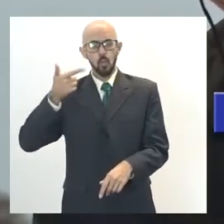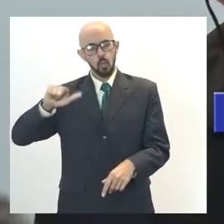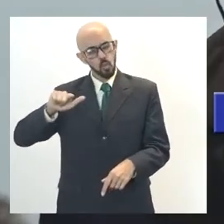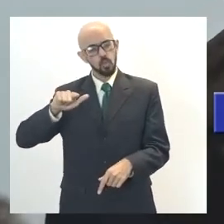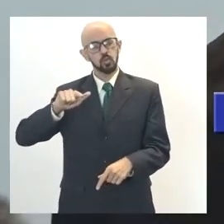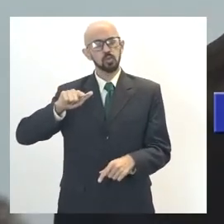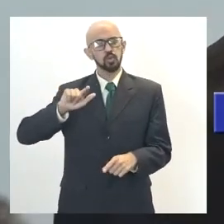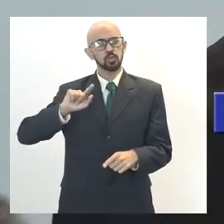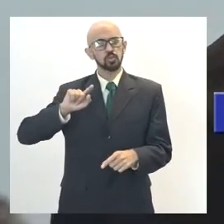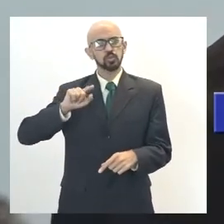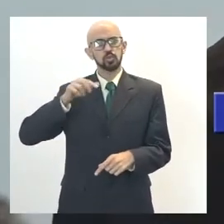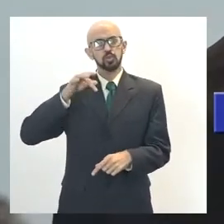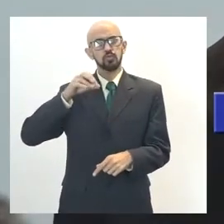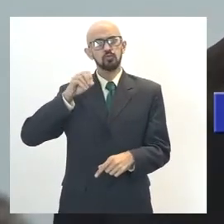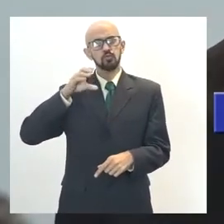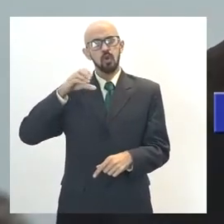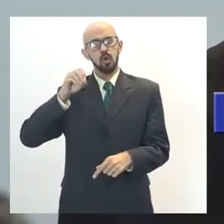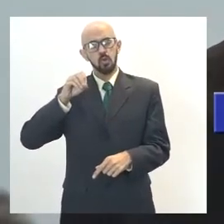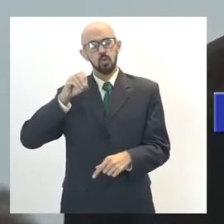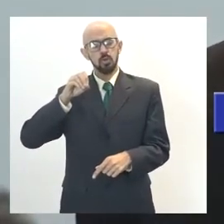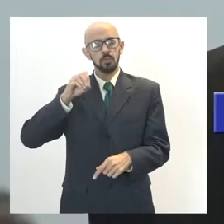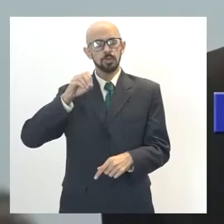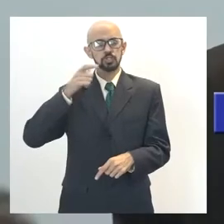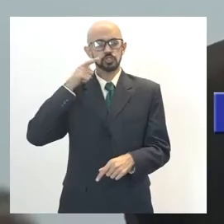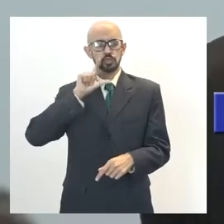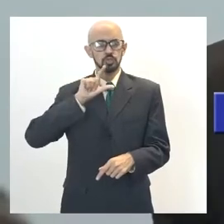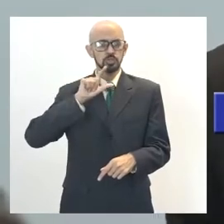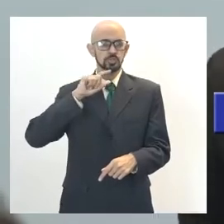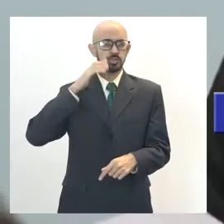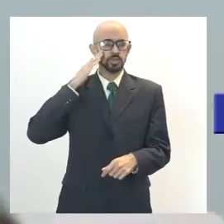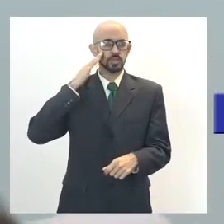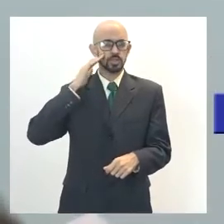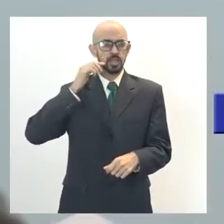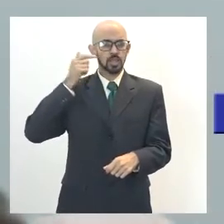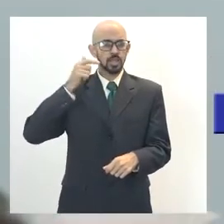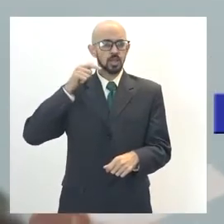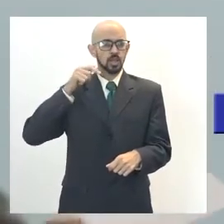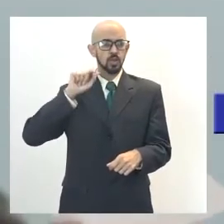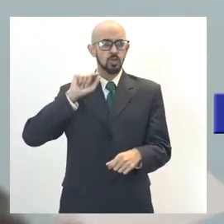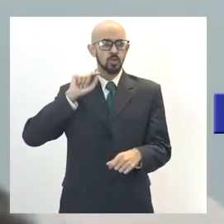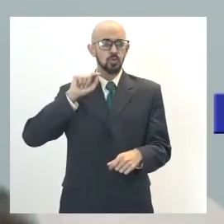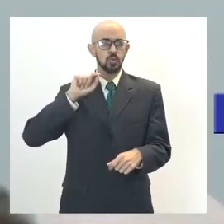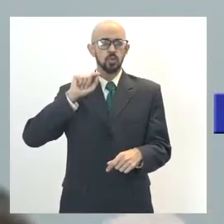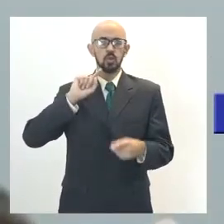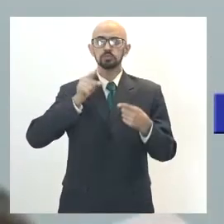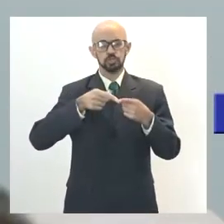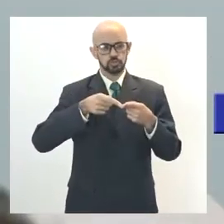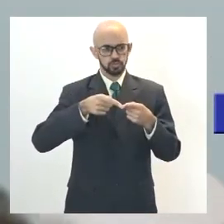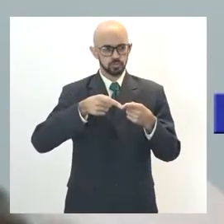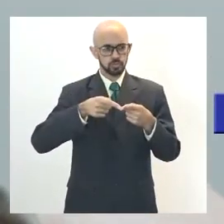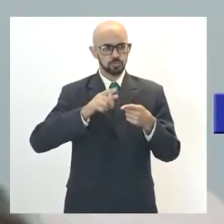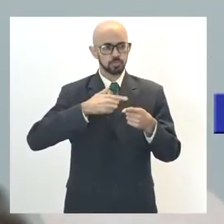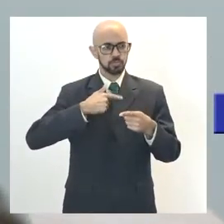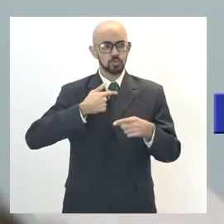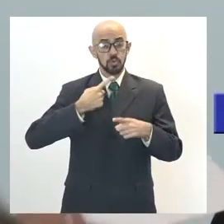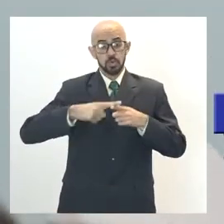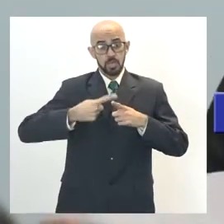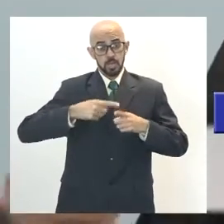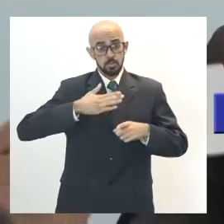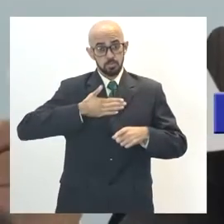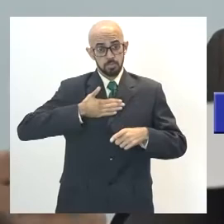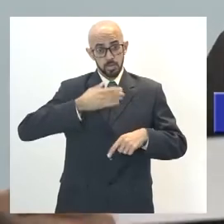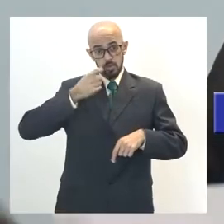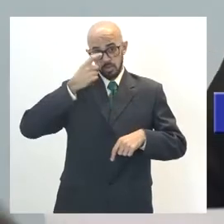possam também é abordar esse tema já que o meu objetivo aqui presidindo é ser uma espécie de